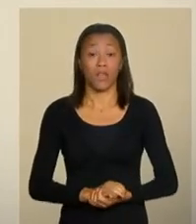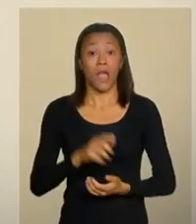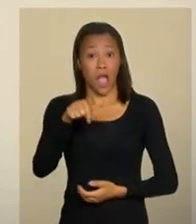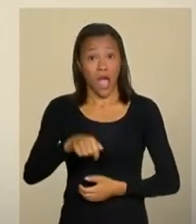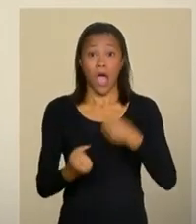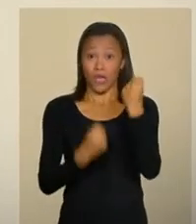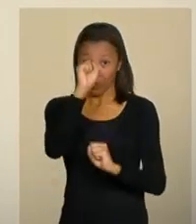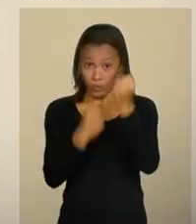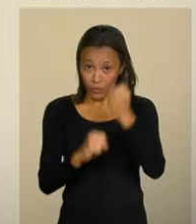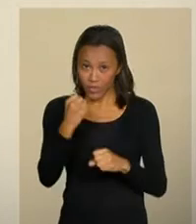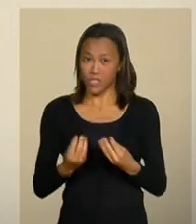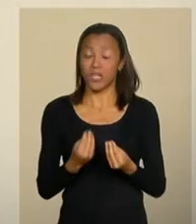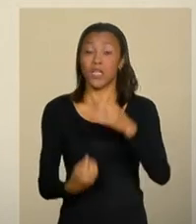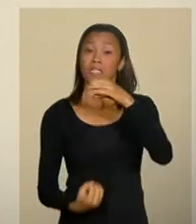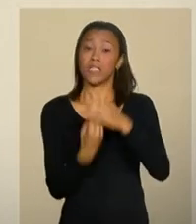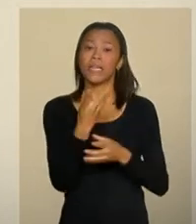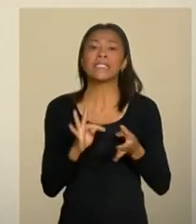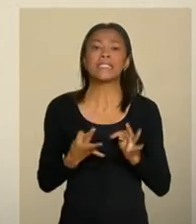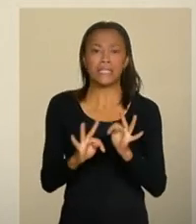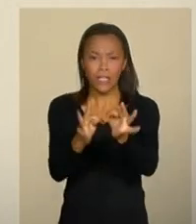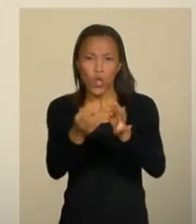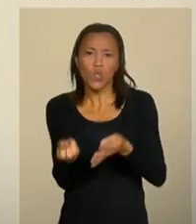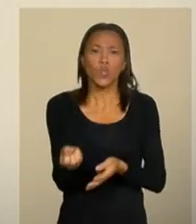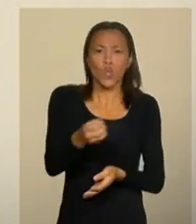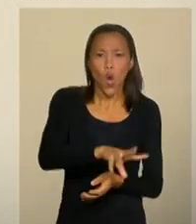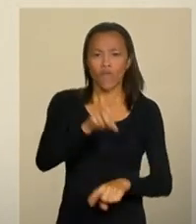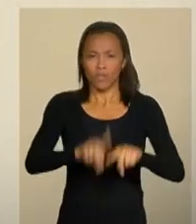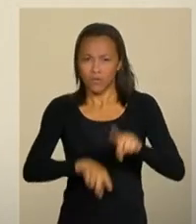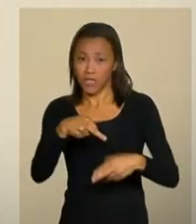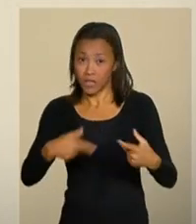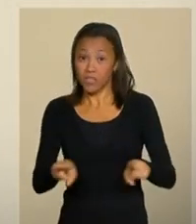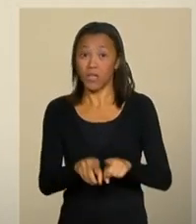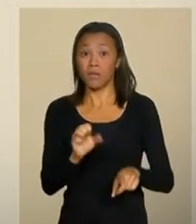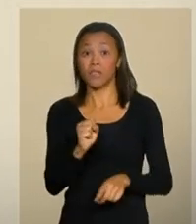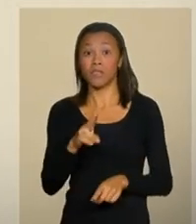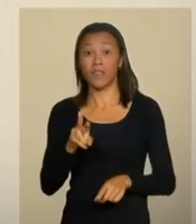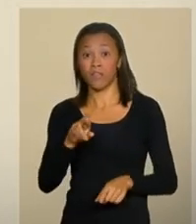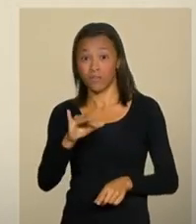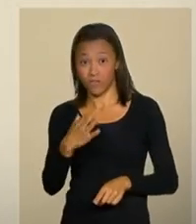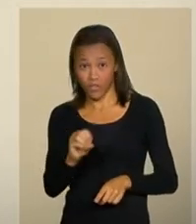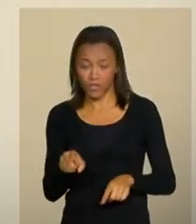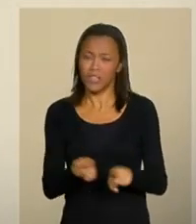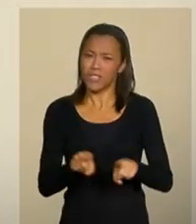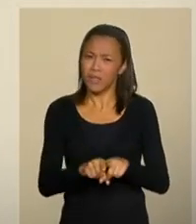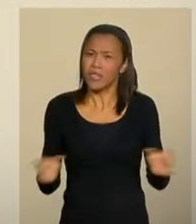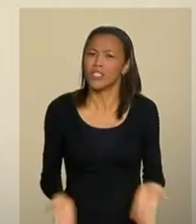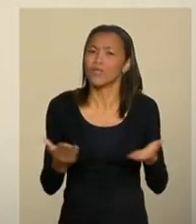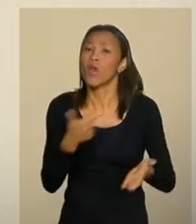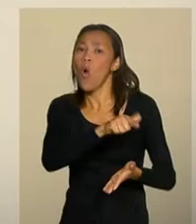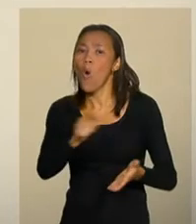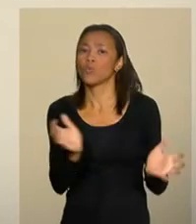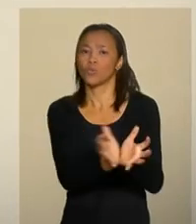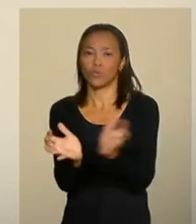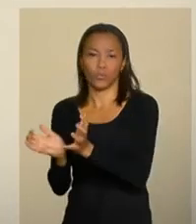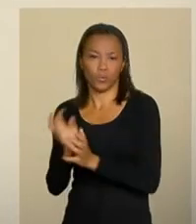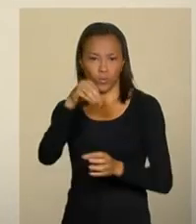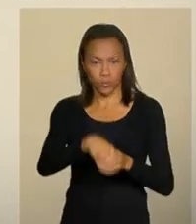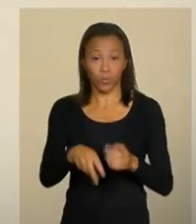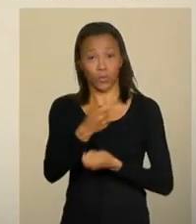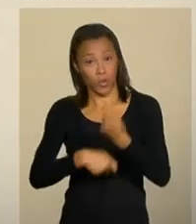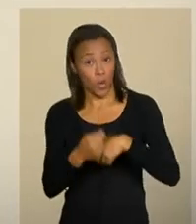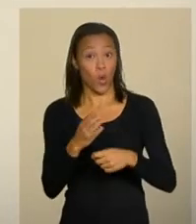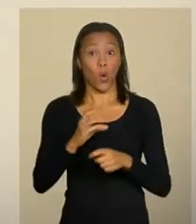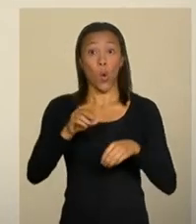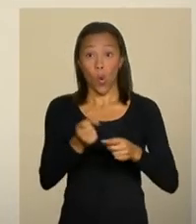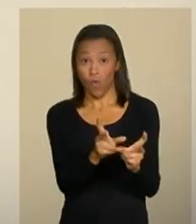indústria gera tecnologia cria novos produtos e serviços e estimula outros setores da economia como Comércio